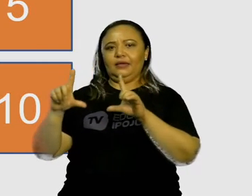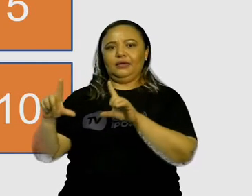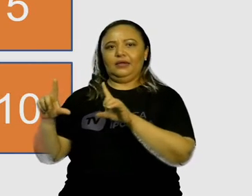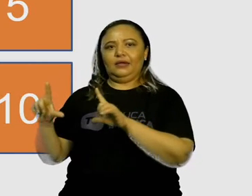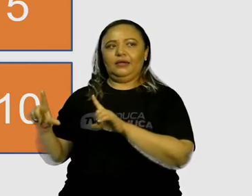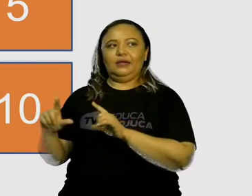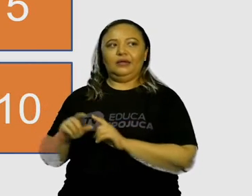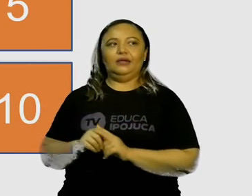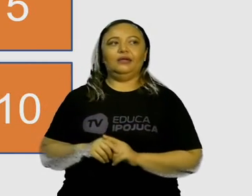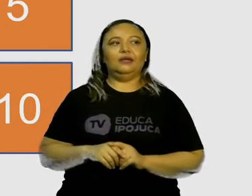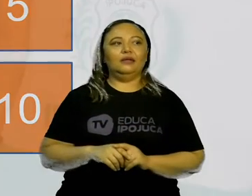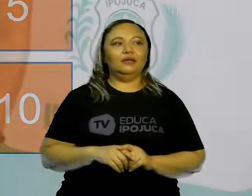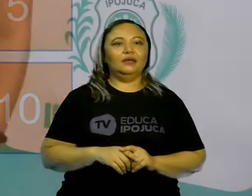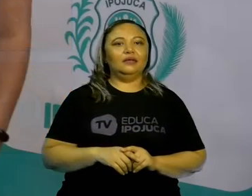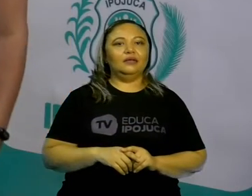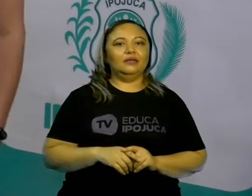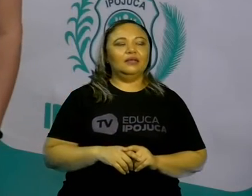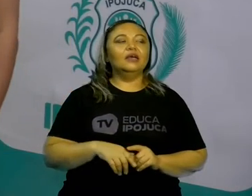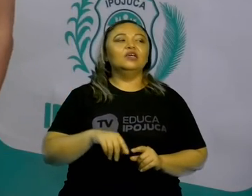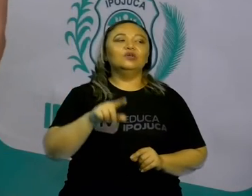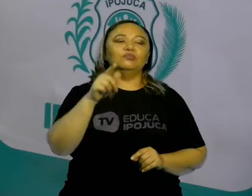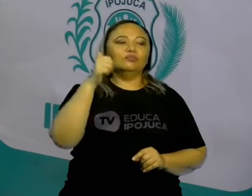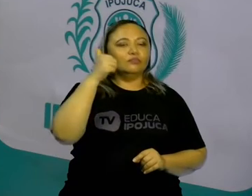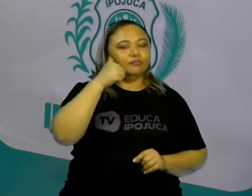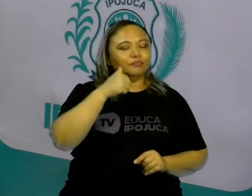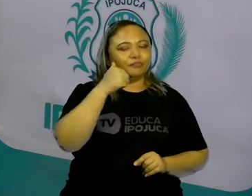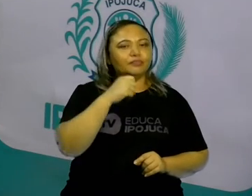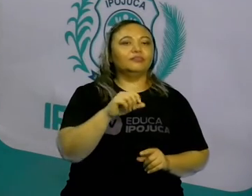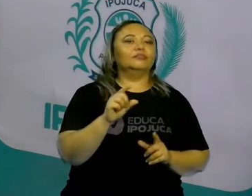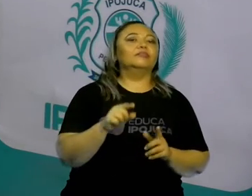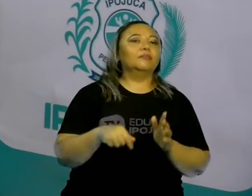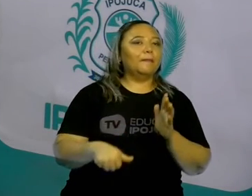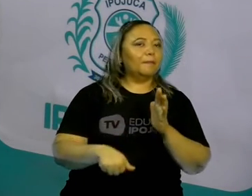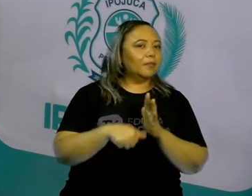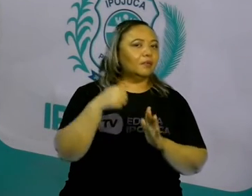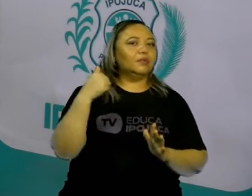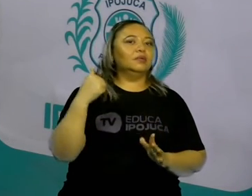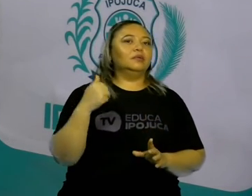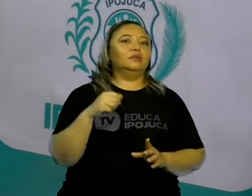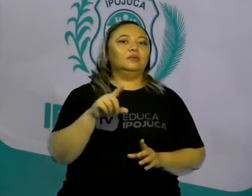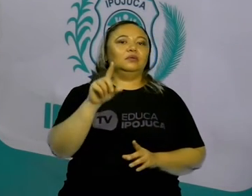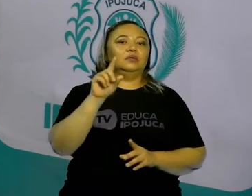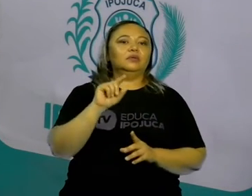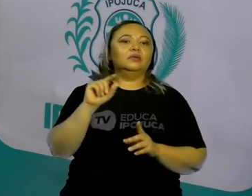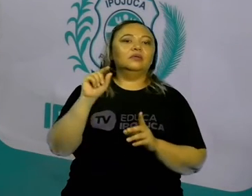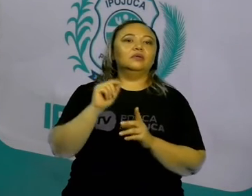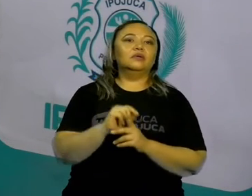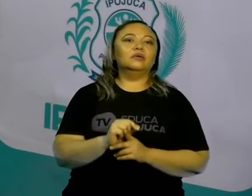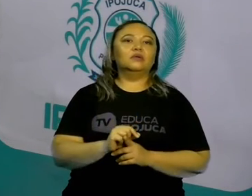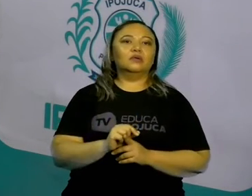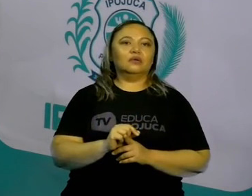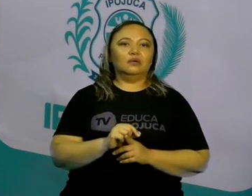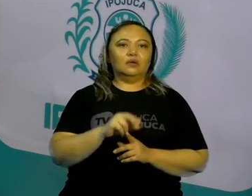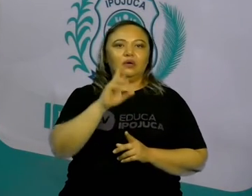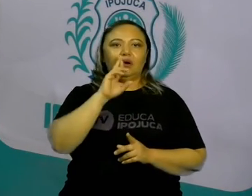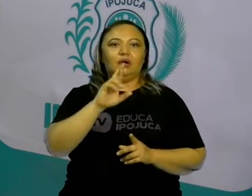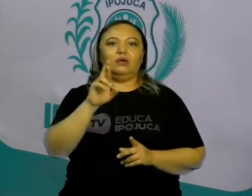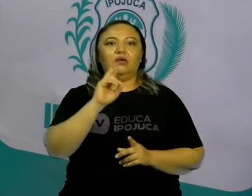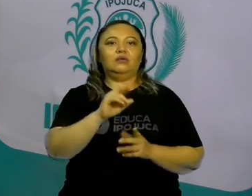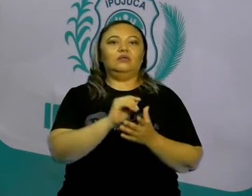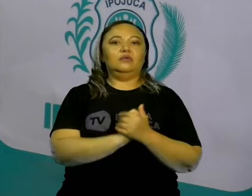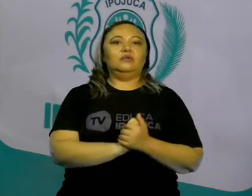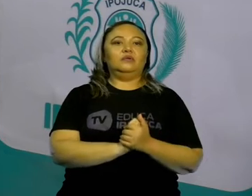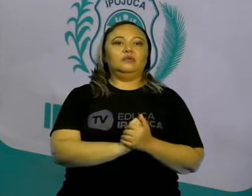começar a pelas damas primeiro começa a Julieta aí tá certa é um Julieta pode me dizer qual a resposta